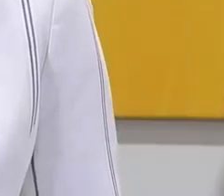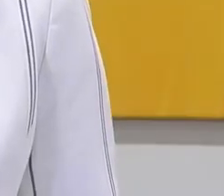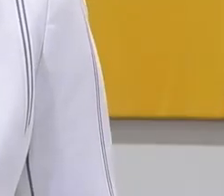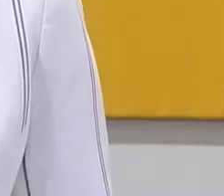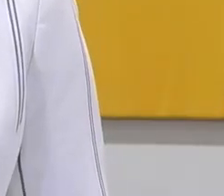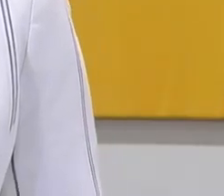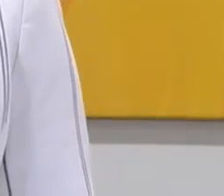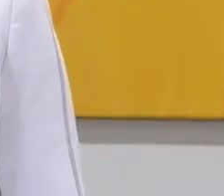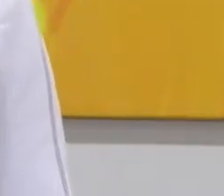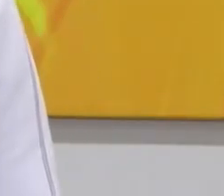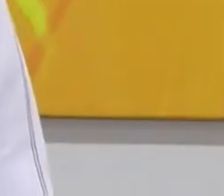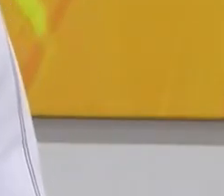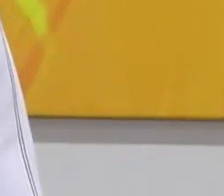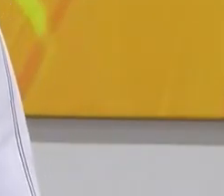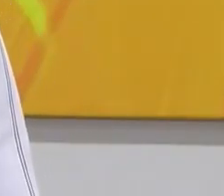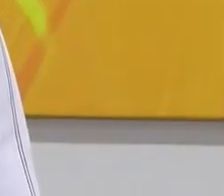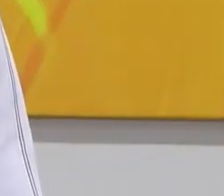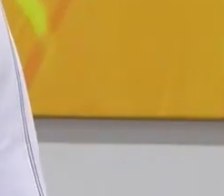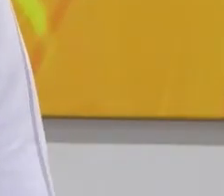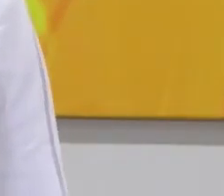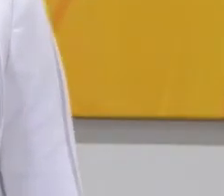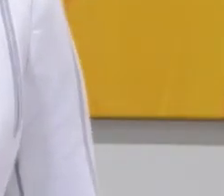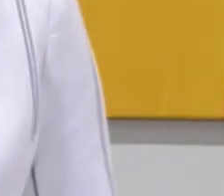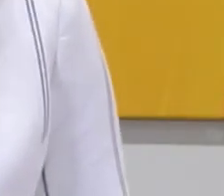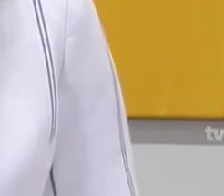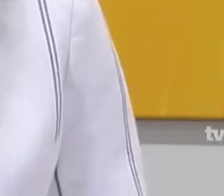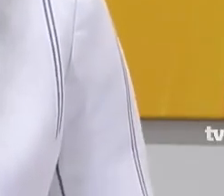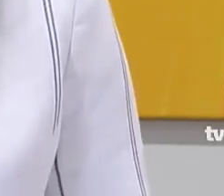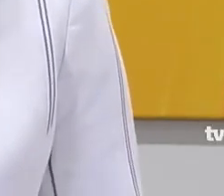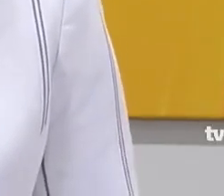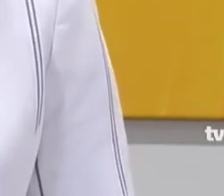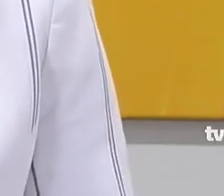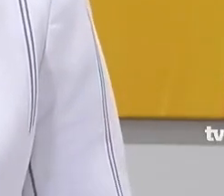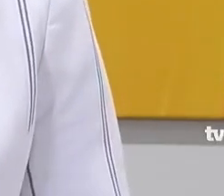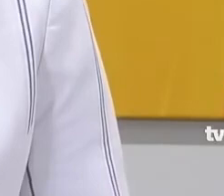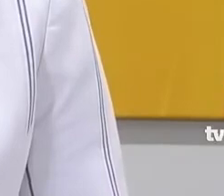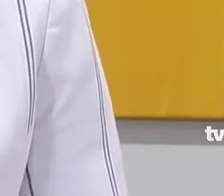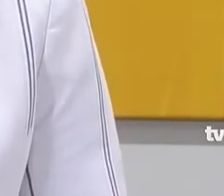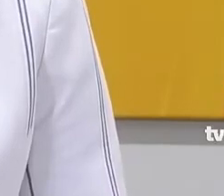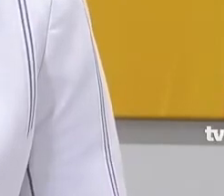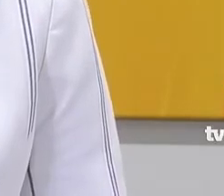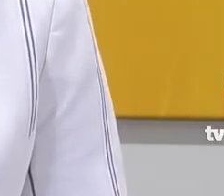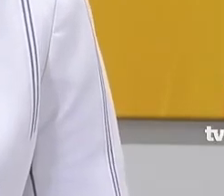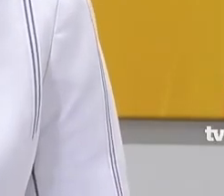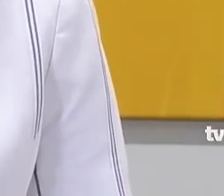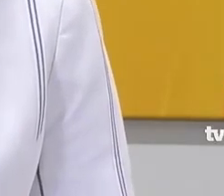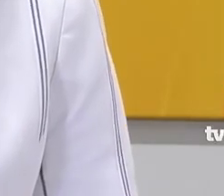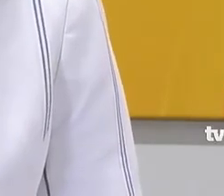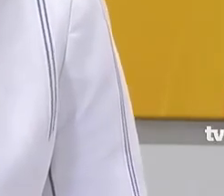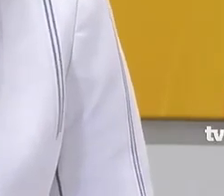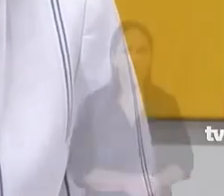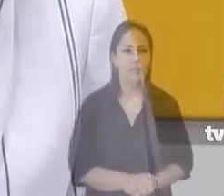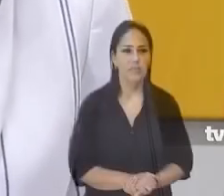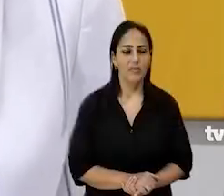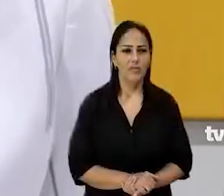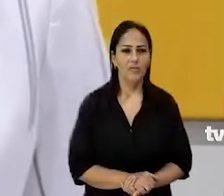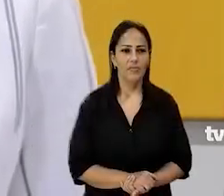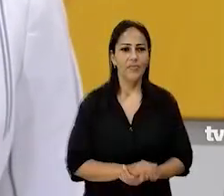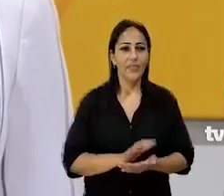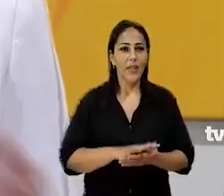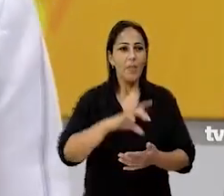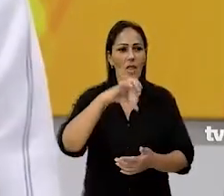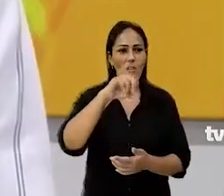Estamos de volta com este grande debate promovido pelo Sistema Rural de Comunicação e transmitido